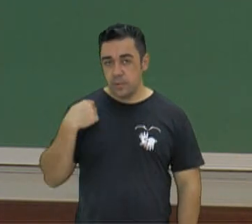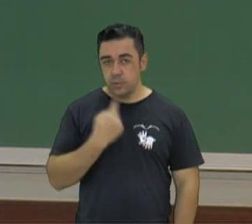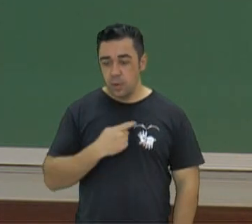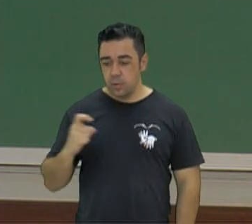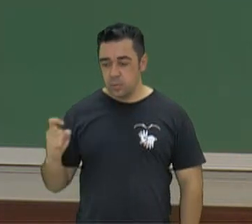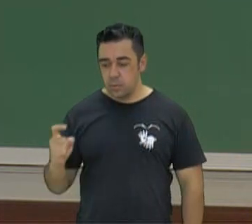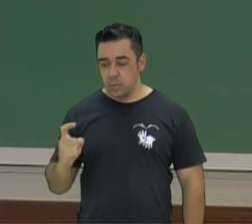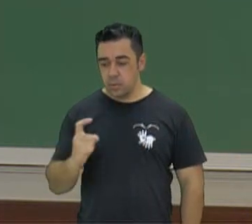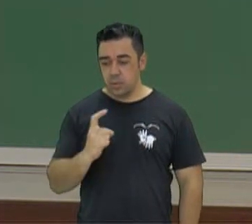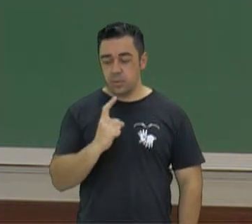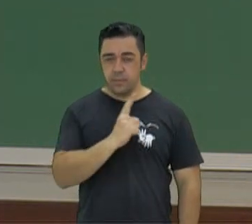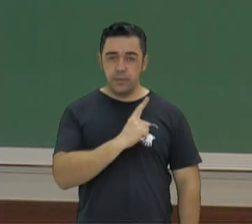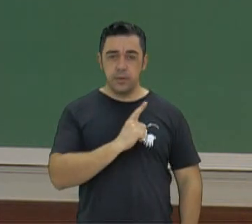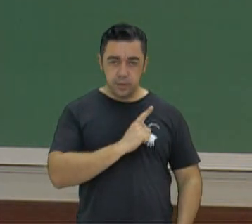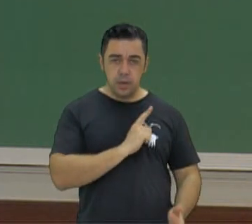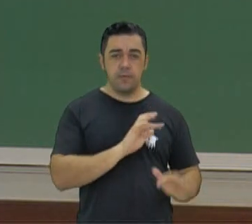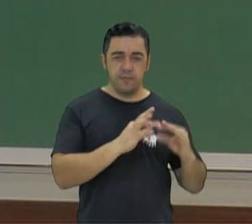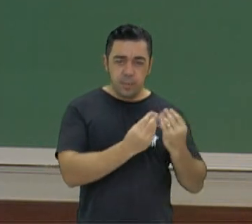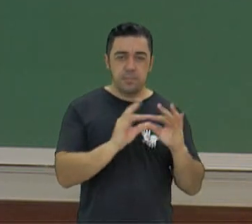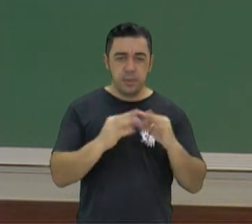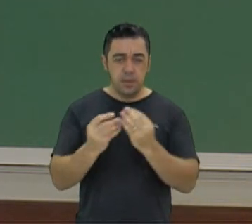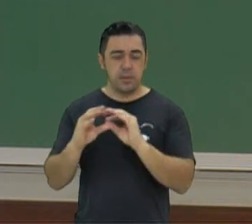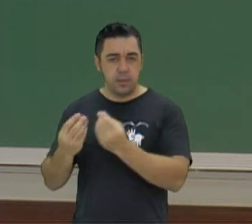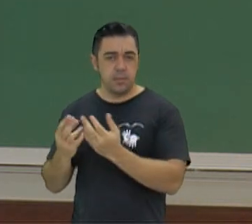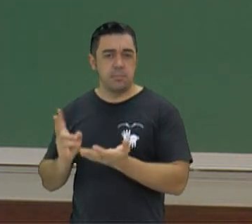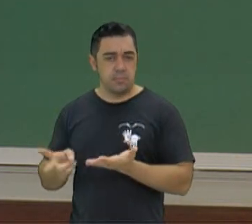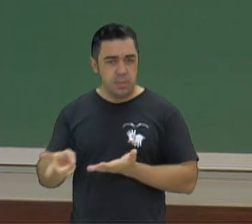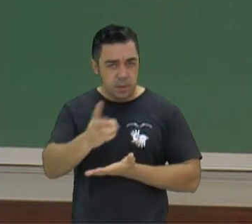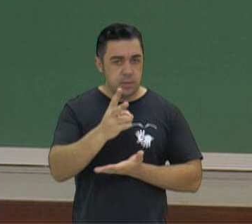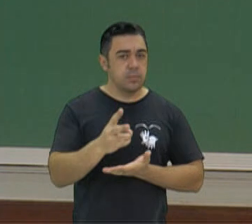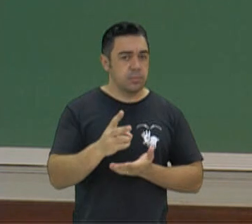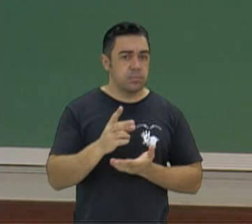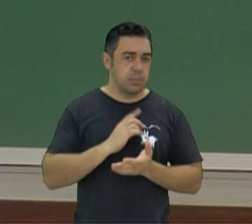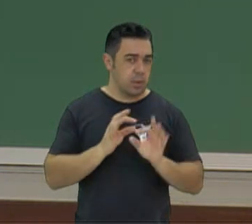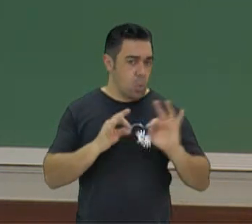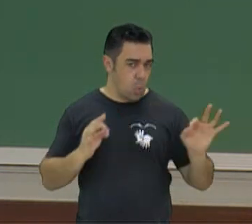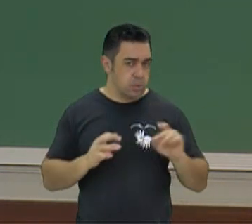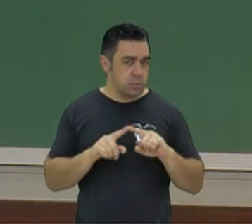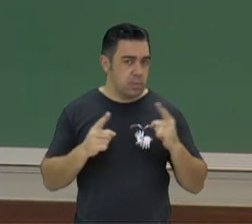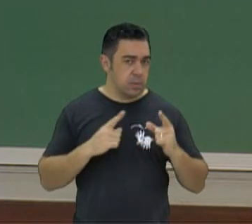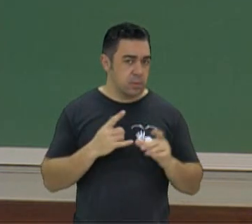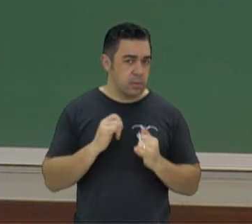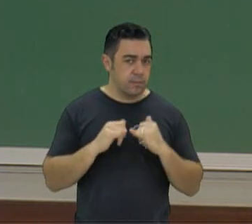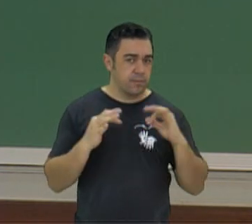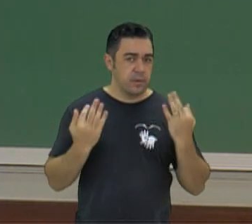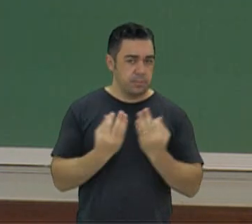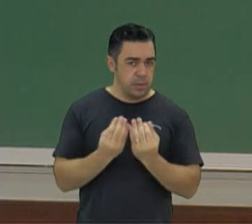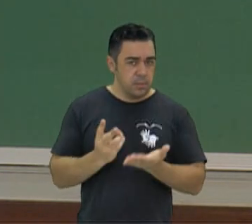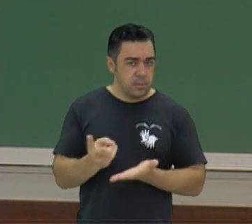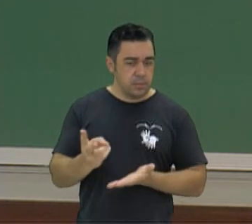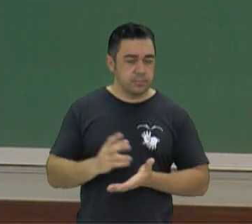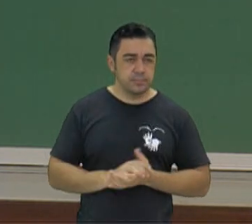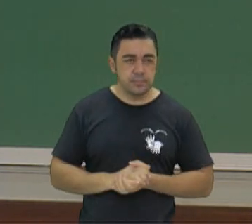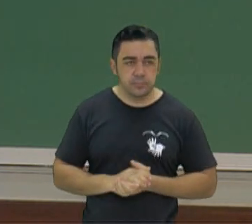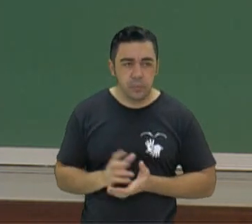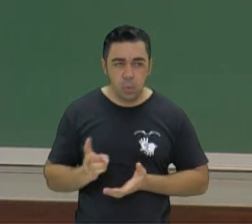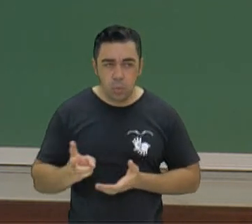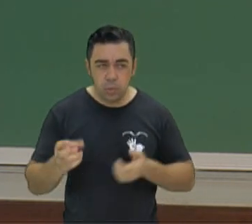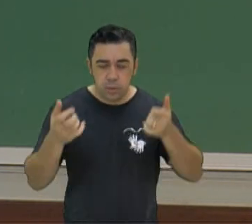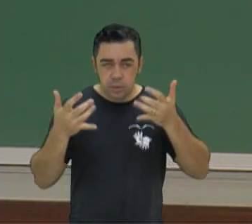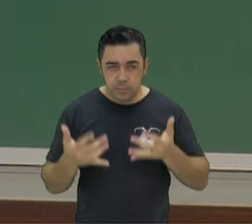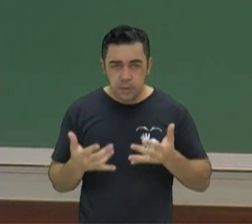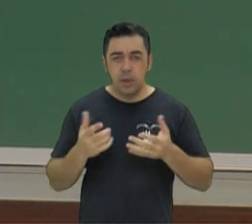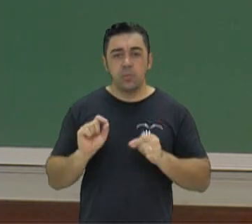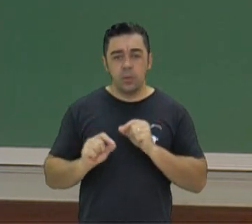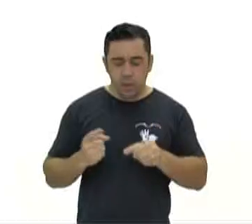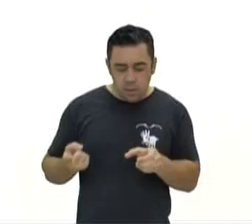é aparentado com espécies lá atrás. Tá? Um parentesco longe, mas tem. Então tá aqui a resposta. Continuando falando da